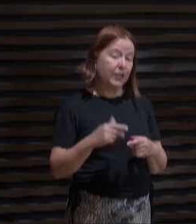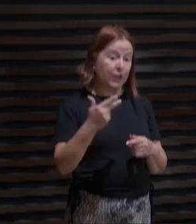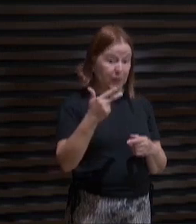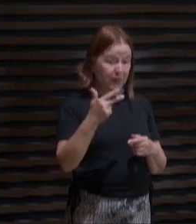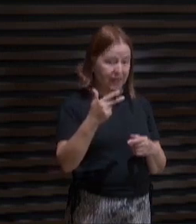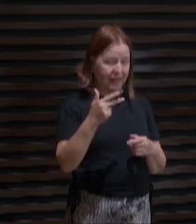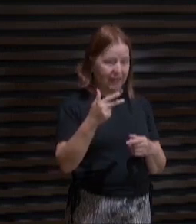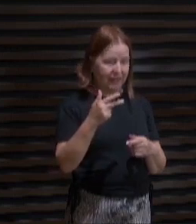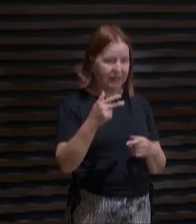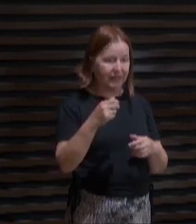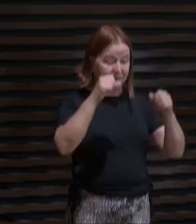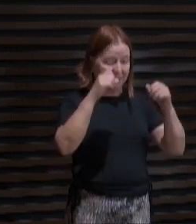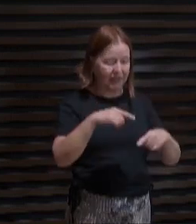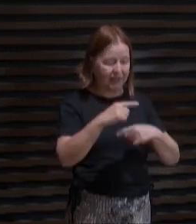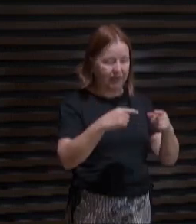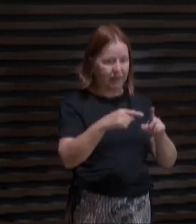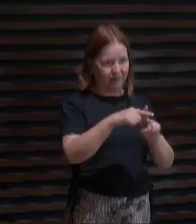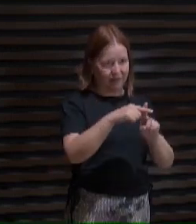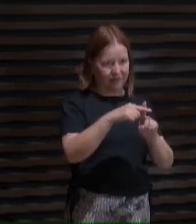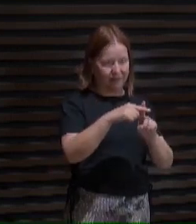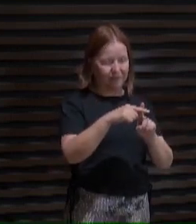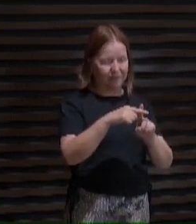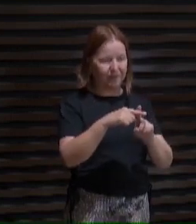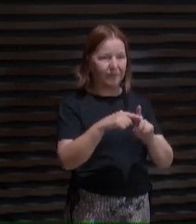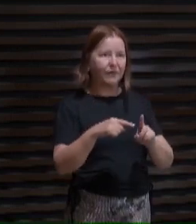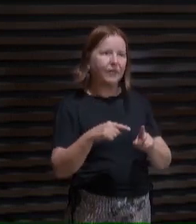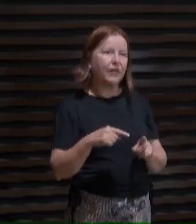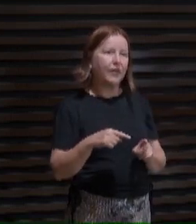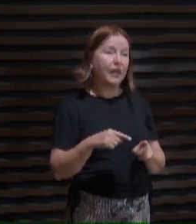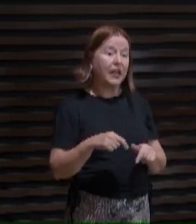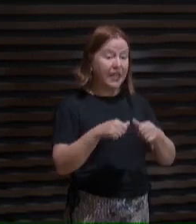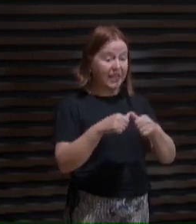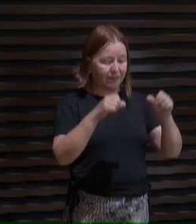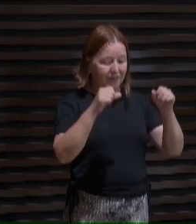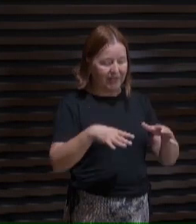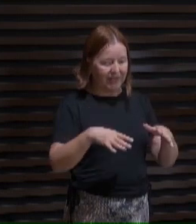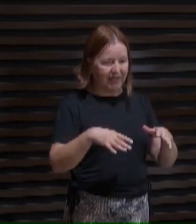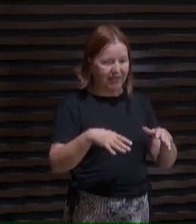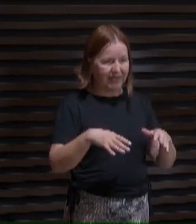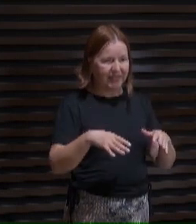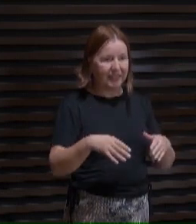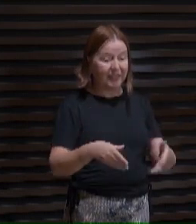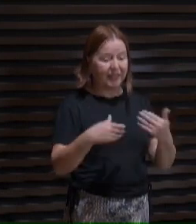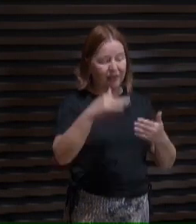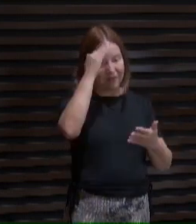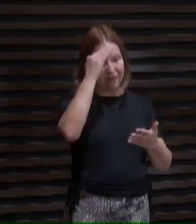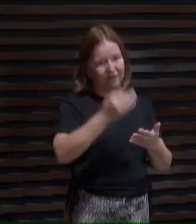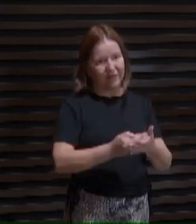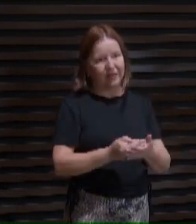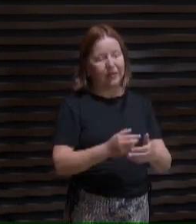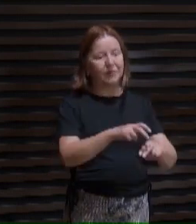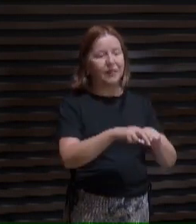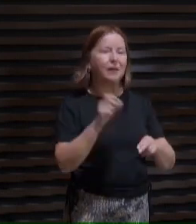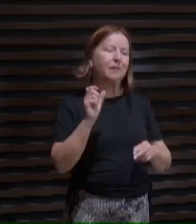Mas esses sinais, eles só geram fé por causa das palavras